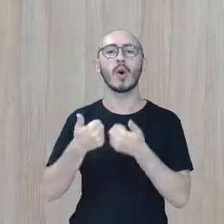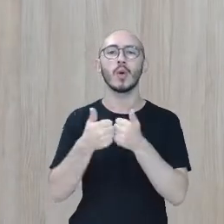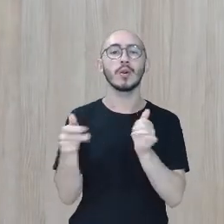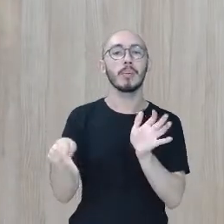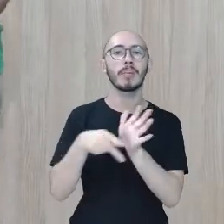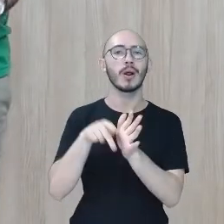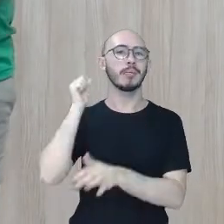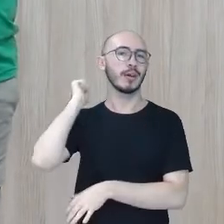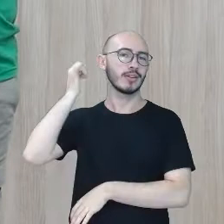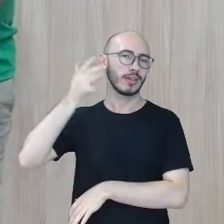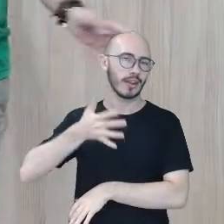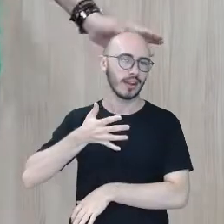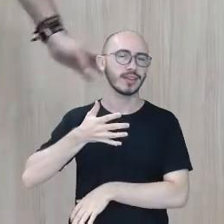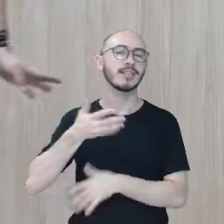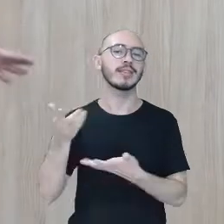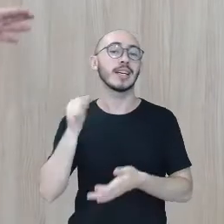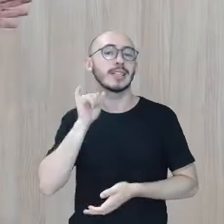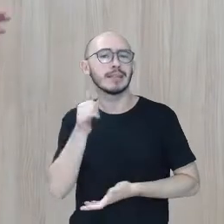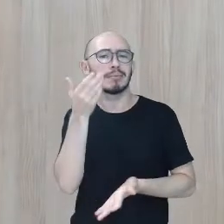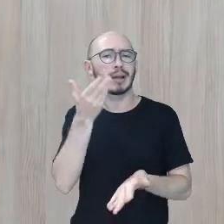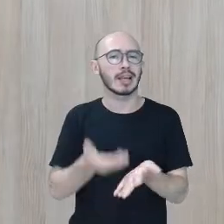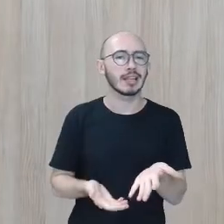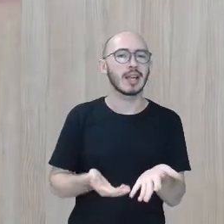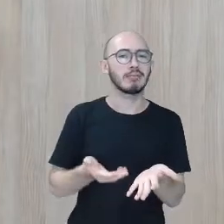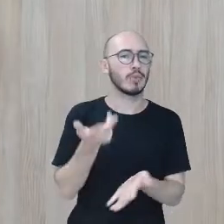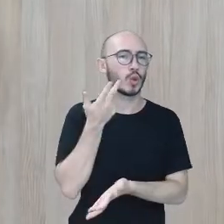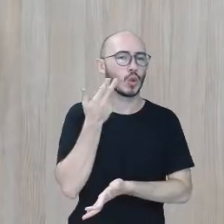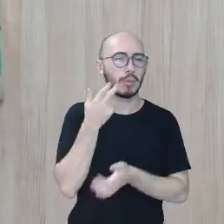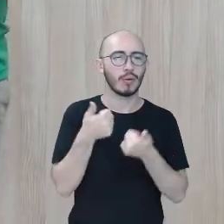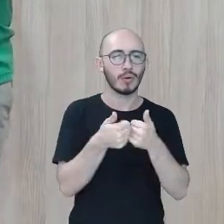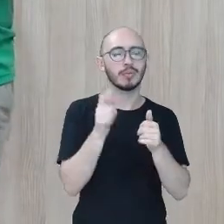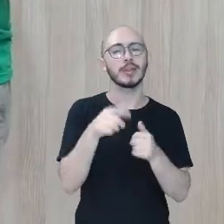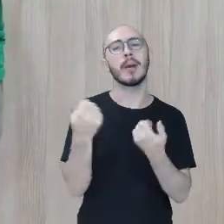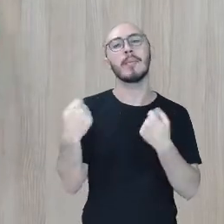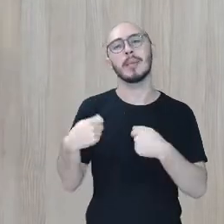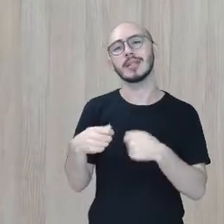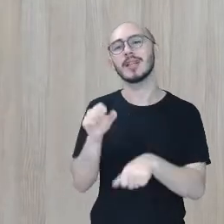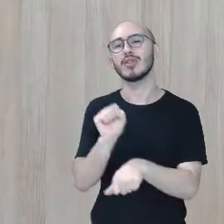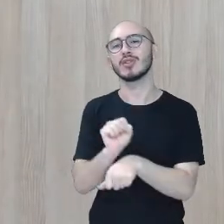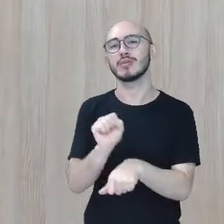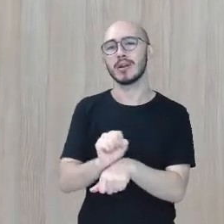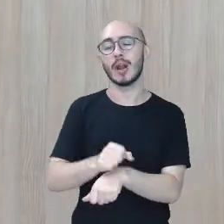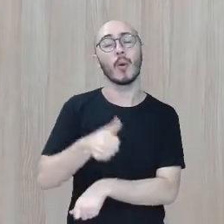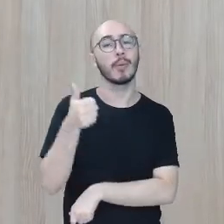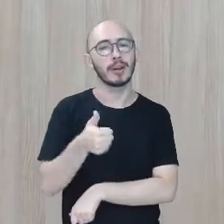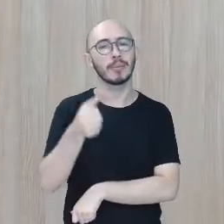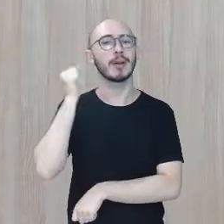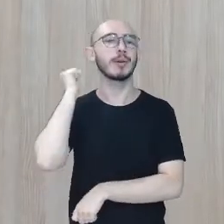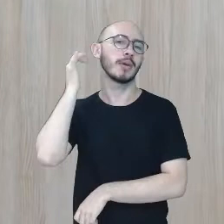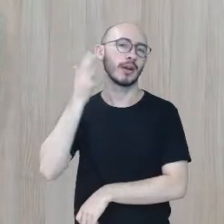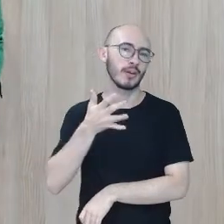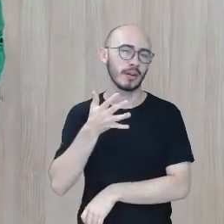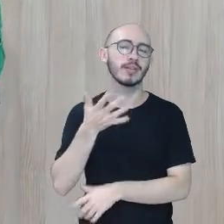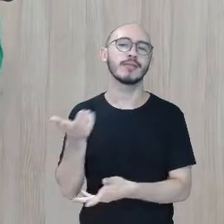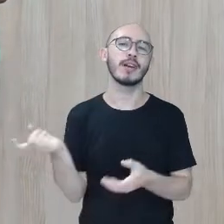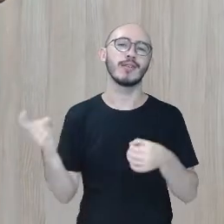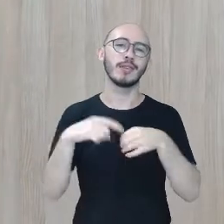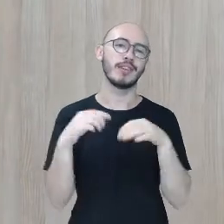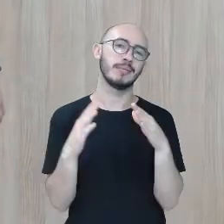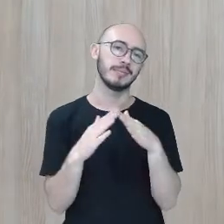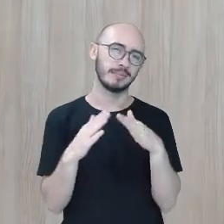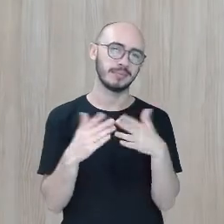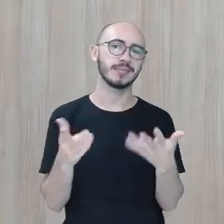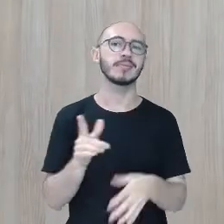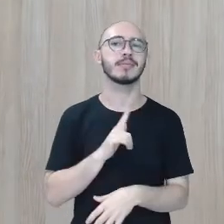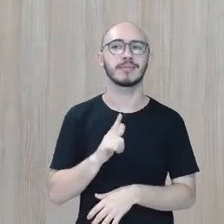você perder vai ter que ficar ou voltar andando para casa ou ficar esperando o primeiro ônibus, né, da manhã para retornar para a sua